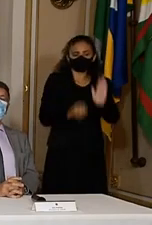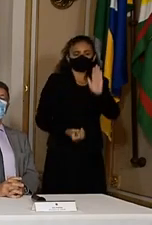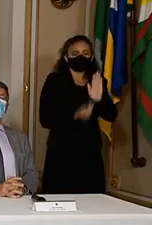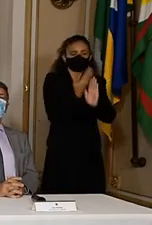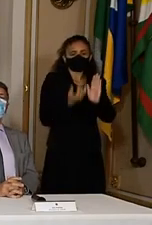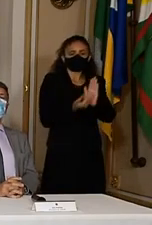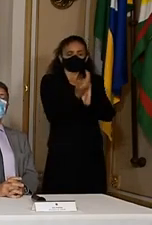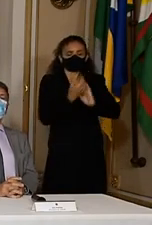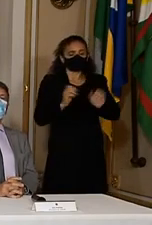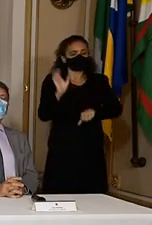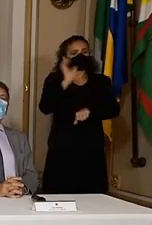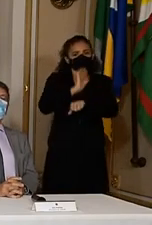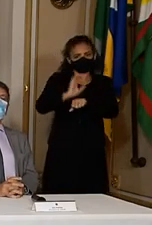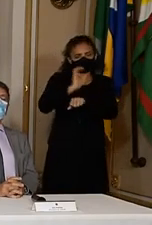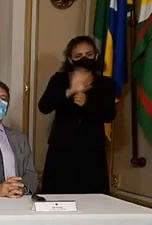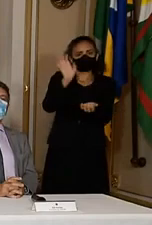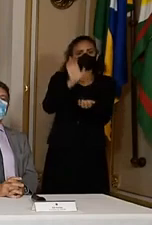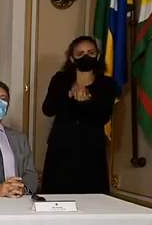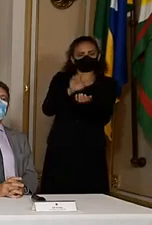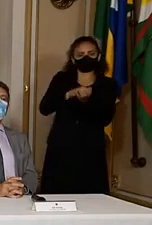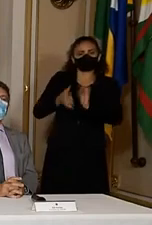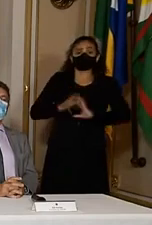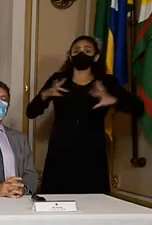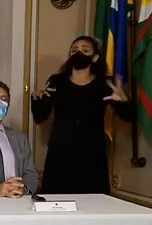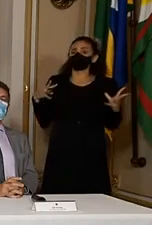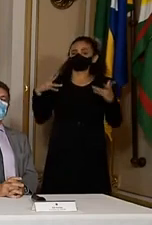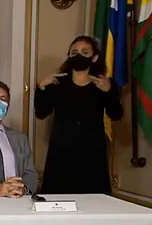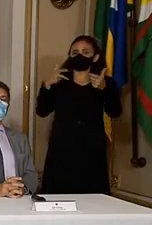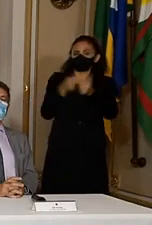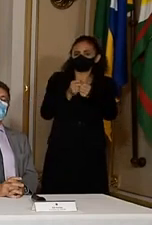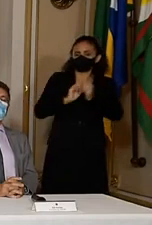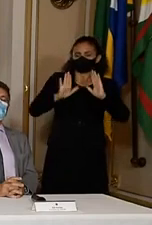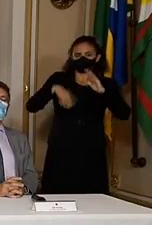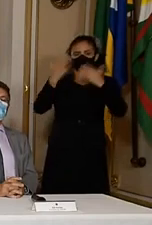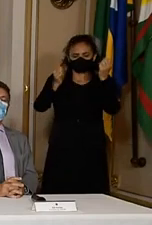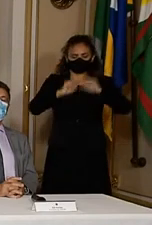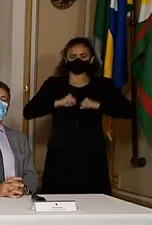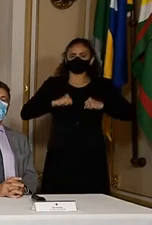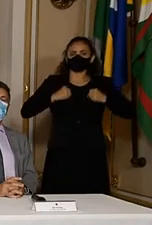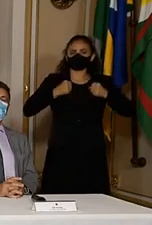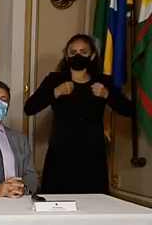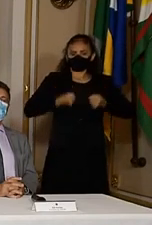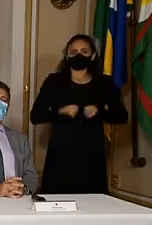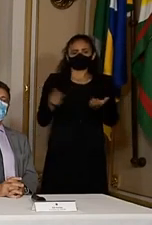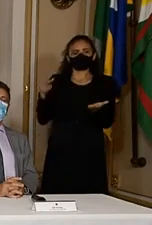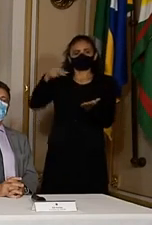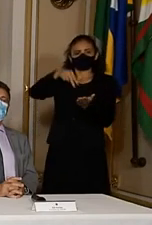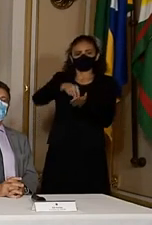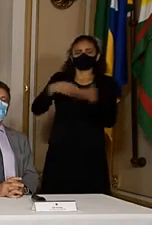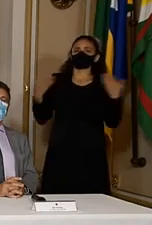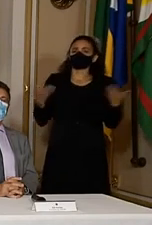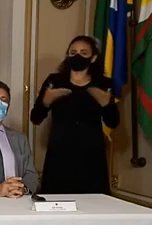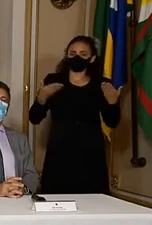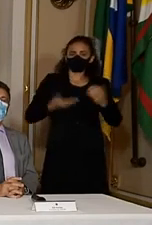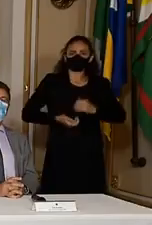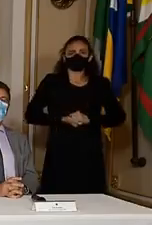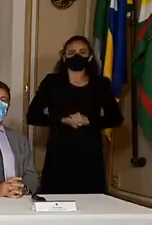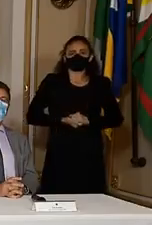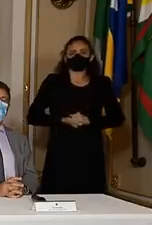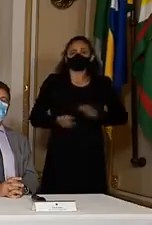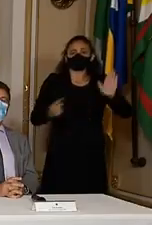criação dos exames Pernambuco EA todos que se dedicaram para para esse momento